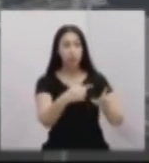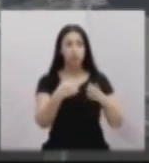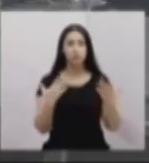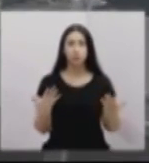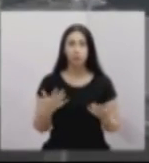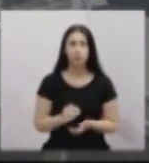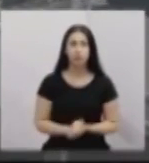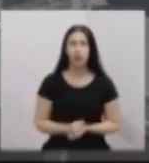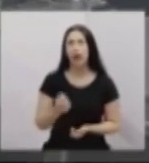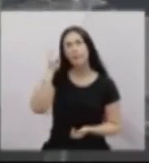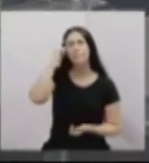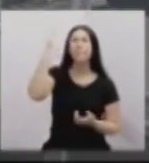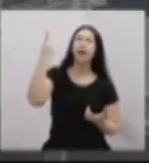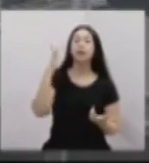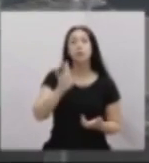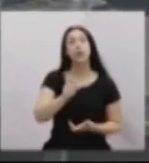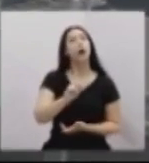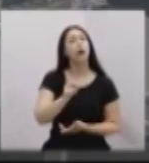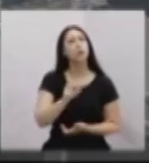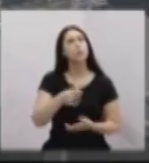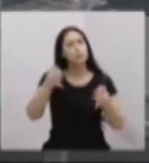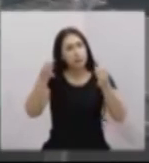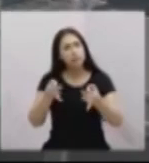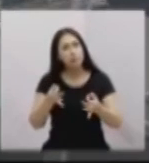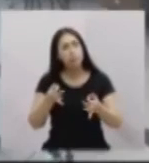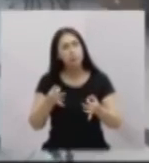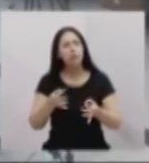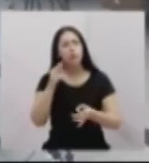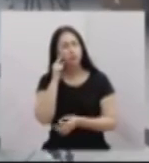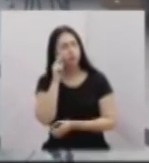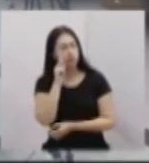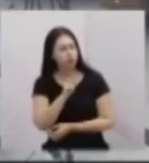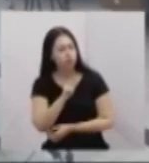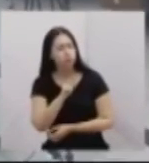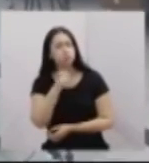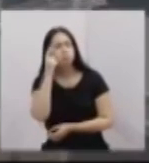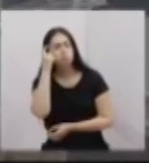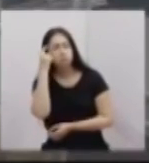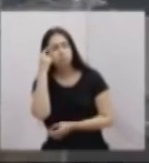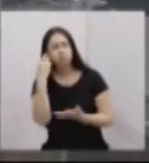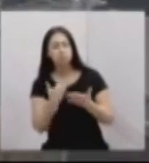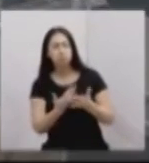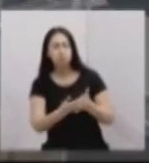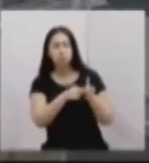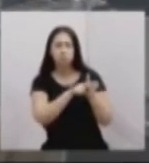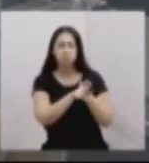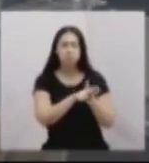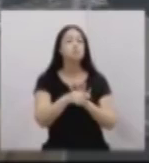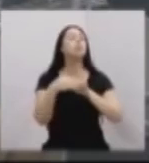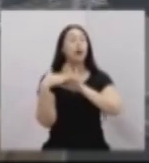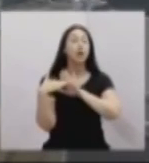cabeça assim do nada. Isso eu tenho absoluta certeza que foi analisado, foi pesado, foi medido, para que